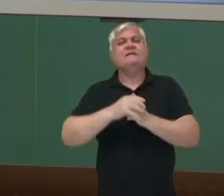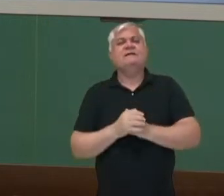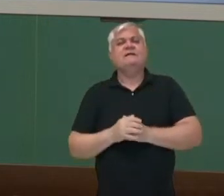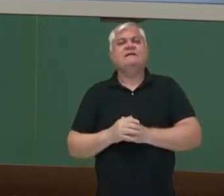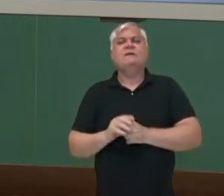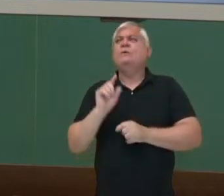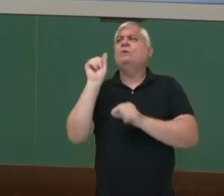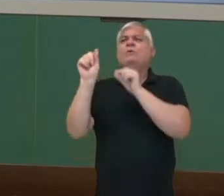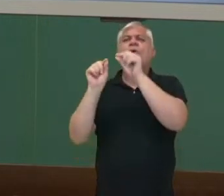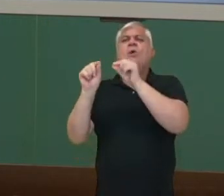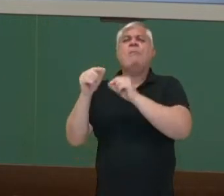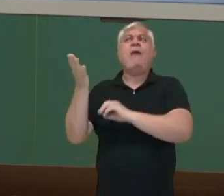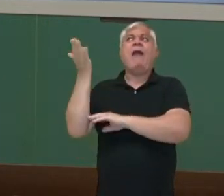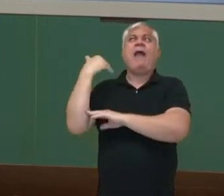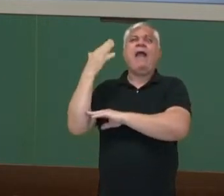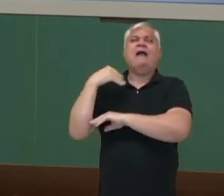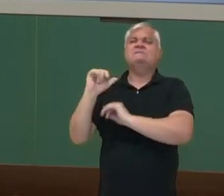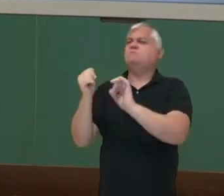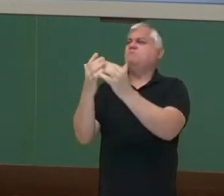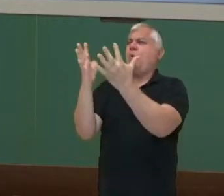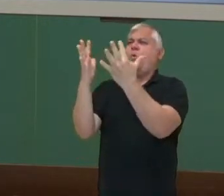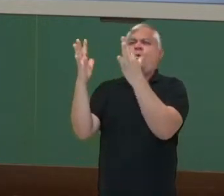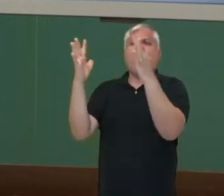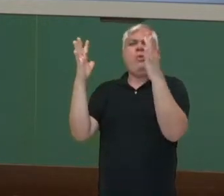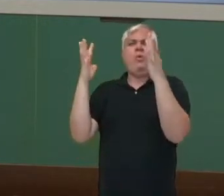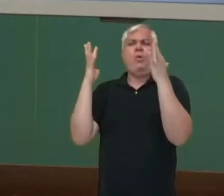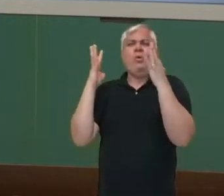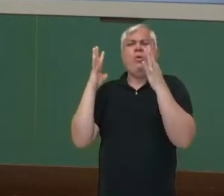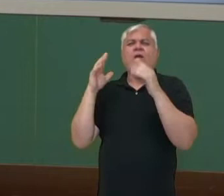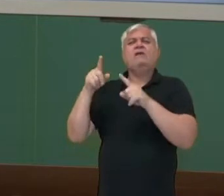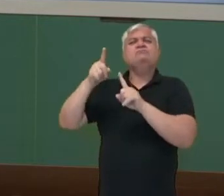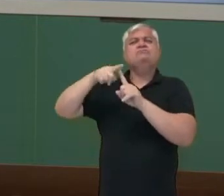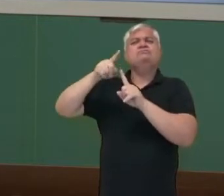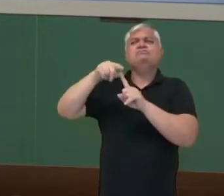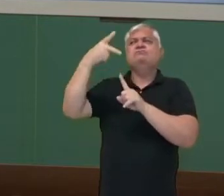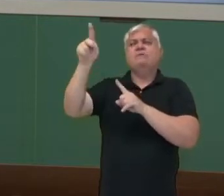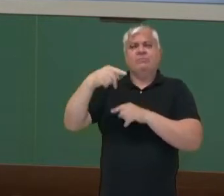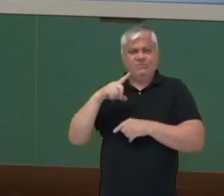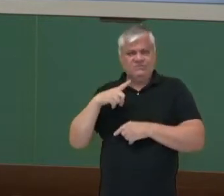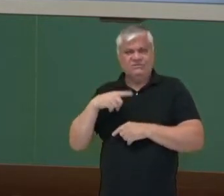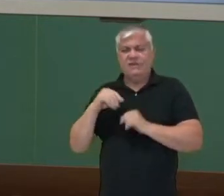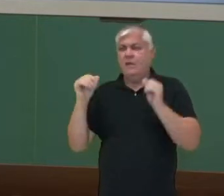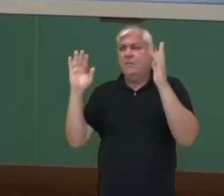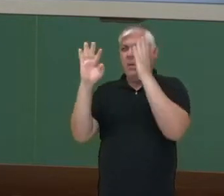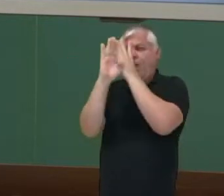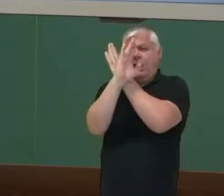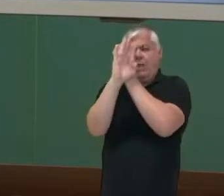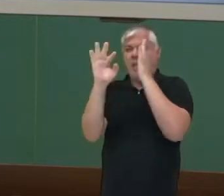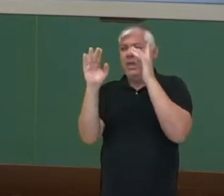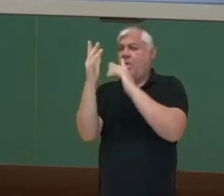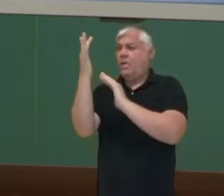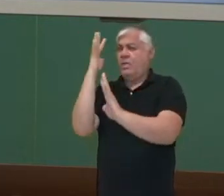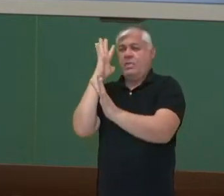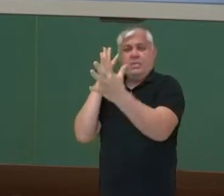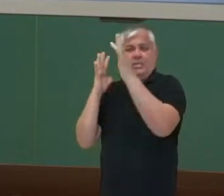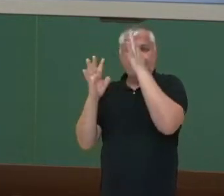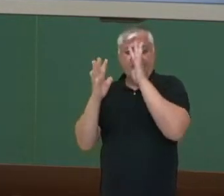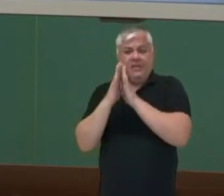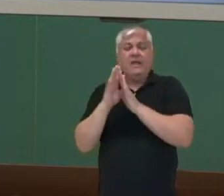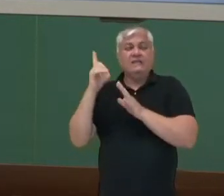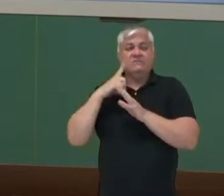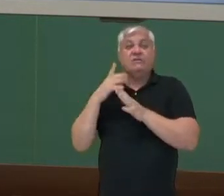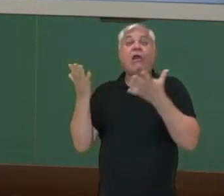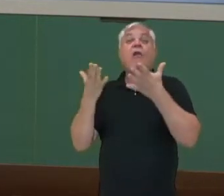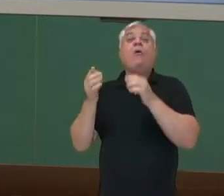era a cobertura antes de existir a cidade? Que tipo de floresta ou de vegetação era presente naquela